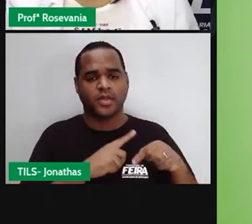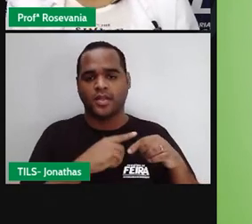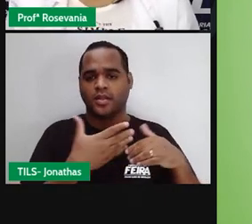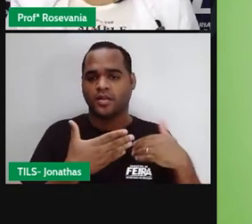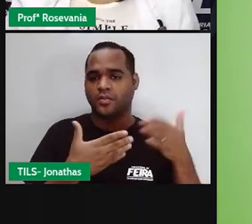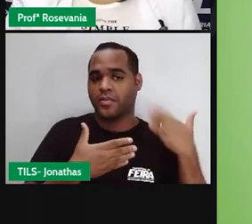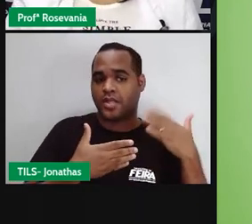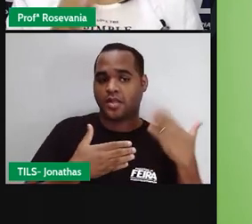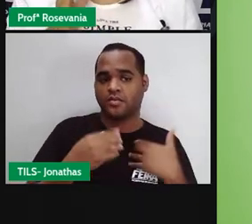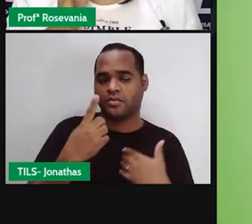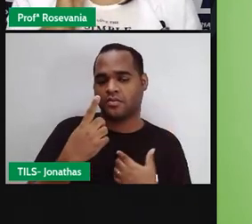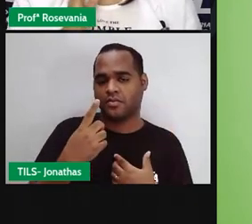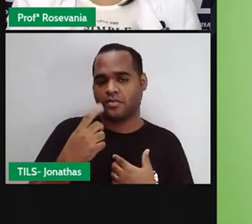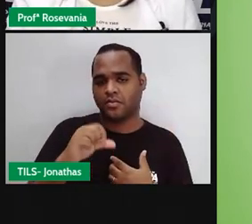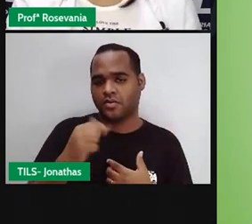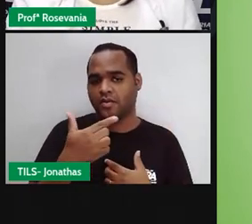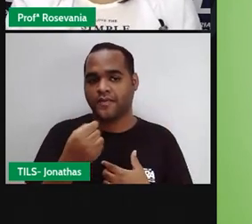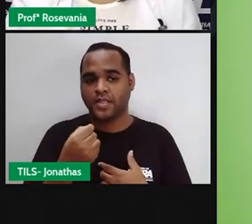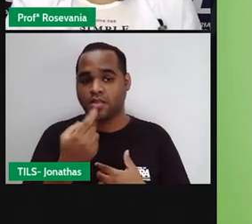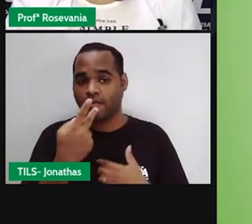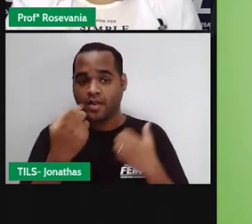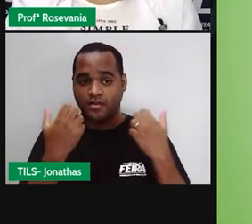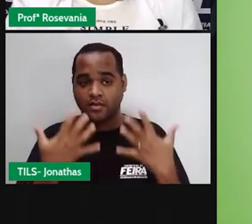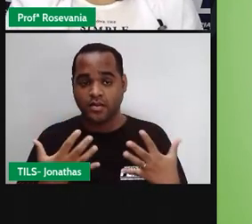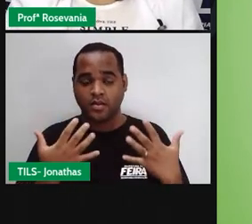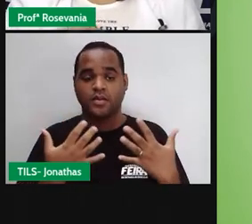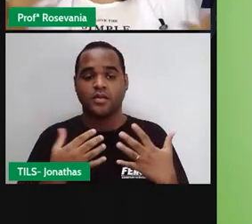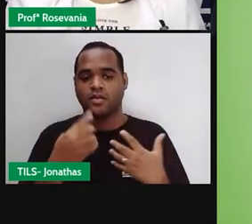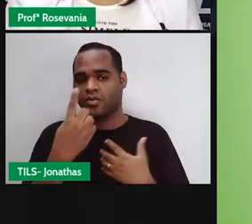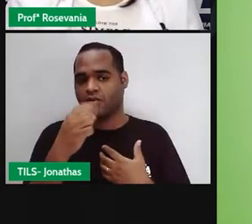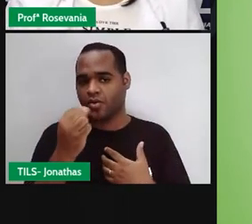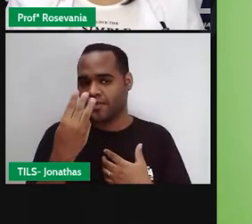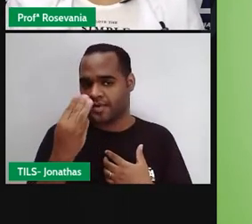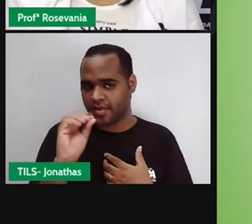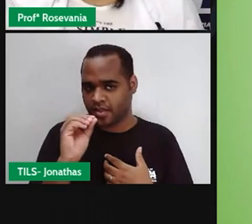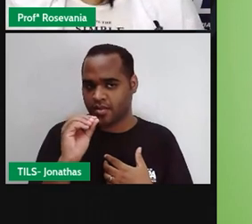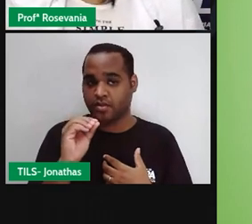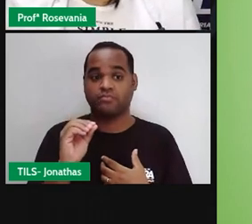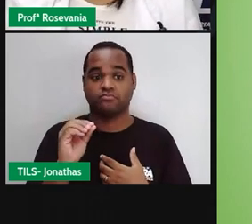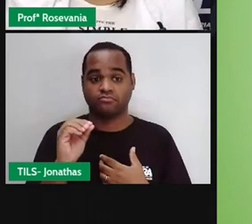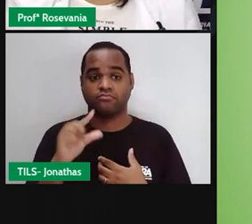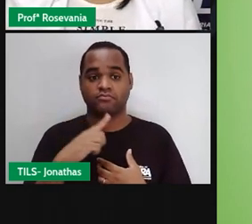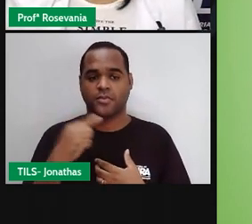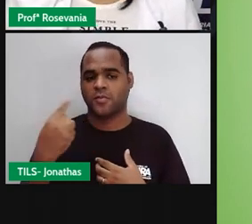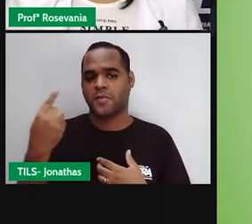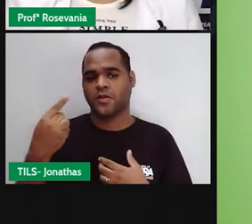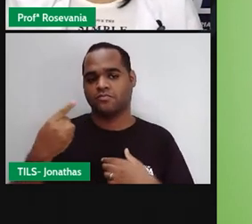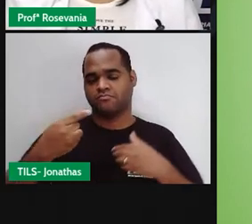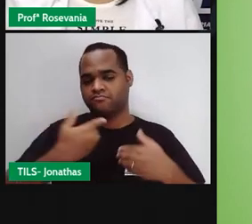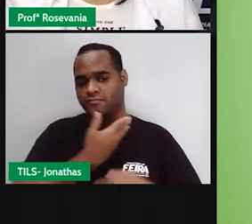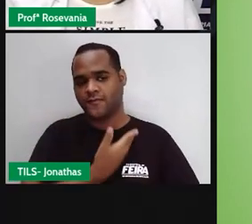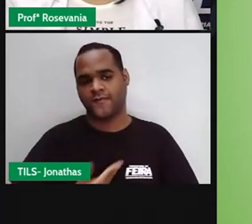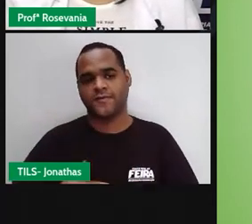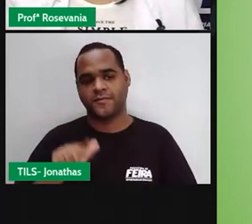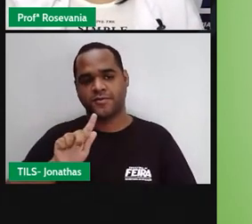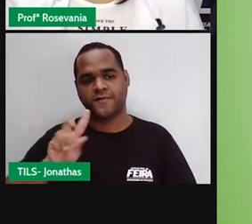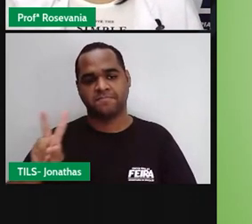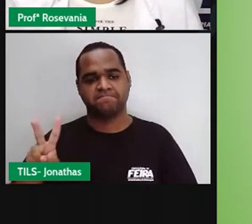século XX, principalmente a partir de 1930, né, já com o governo, o primeiro governo, né, de Getúlio